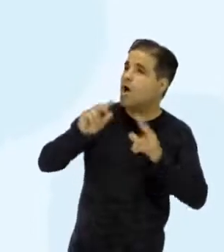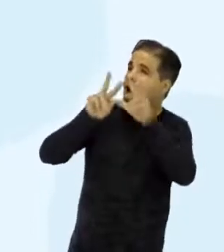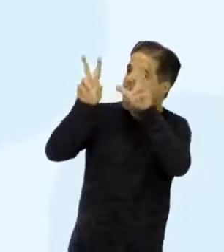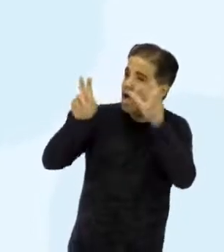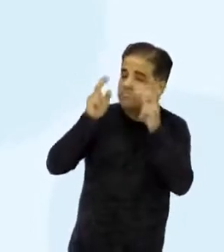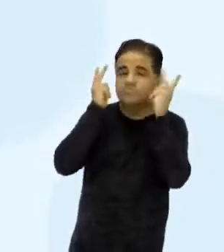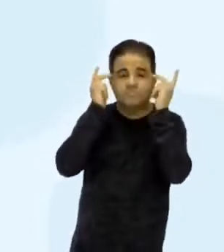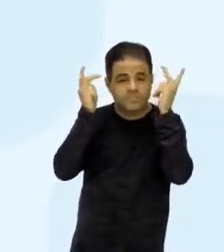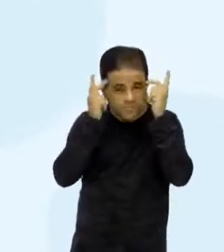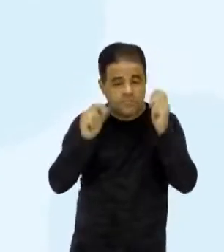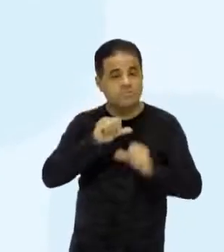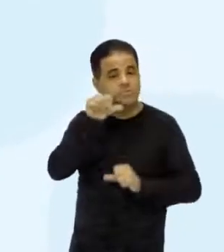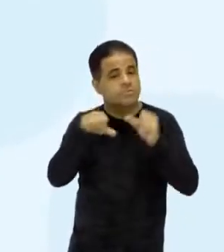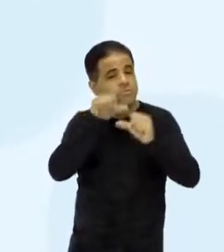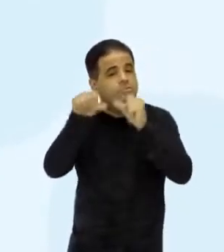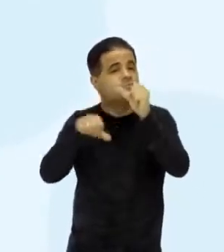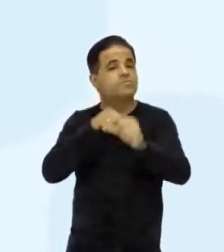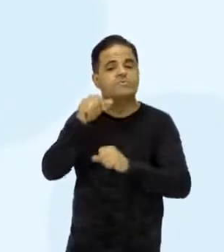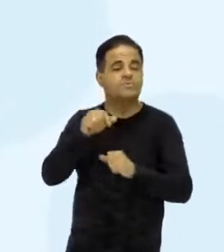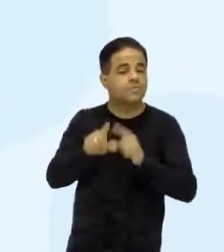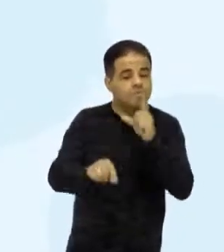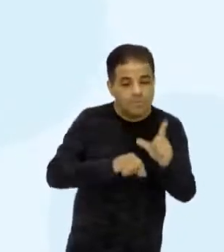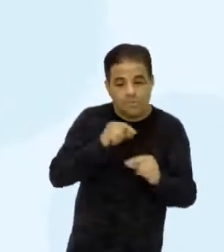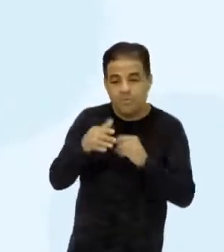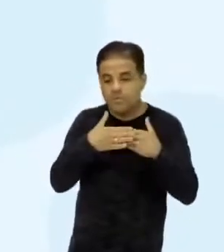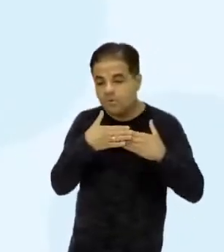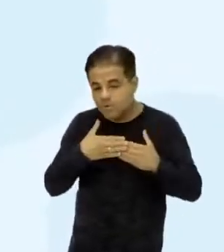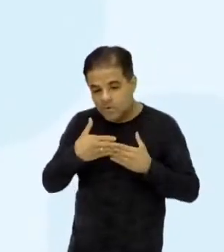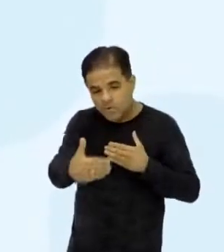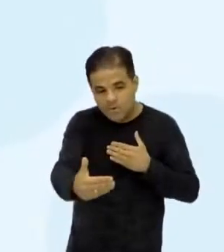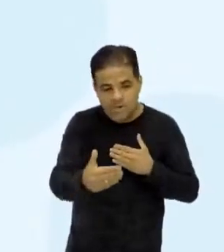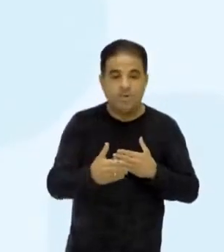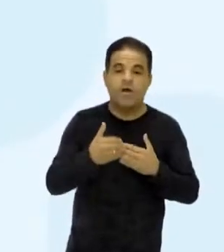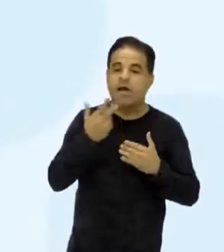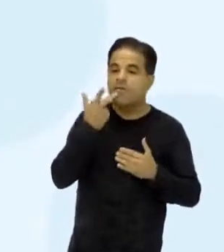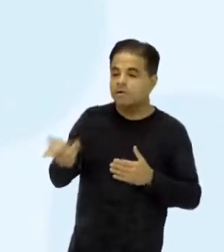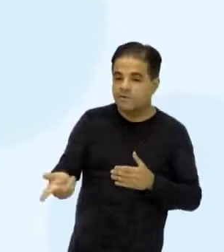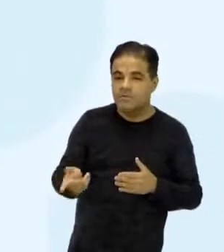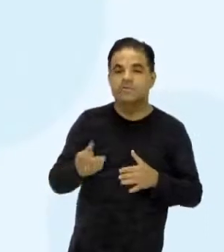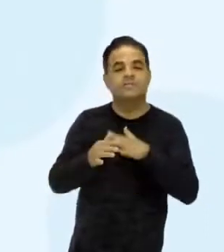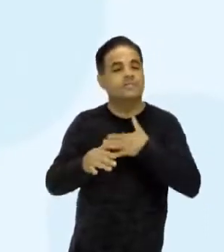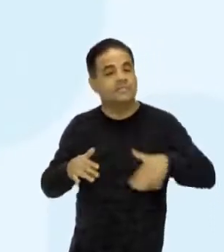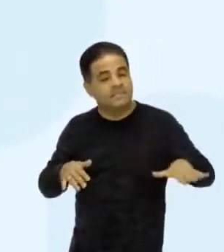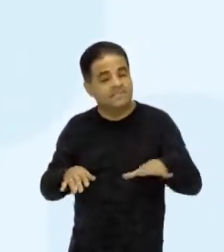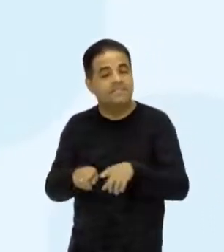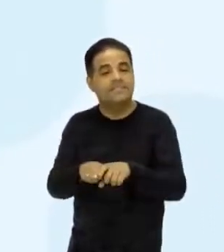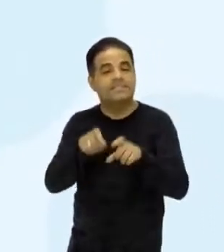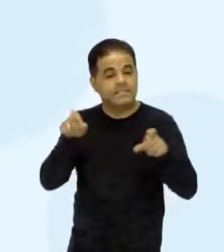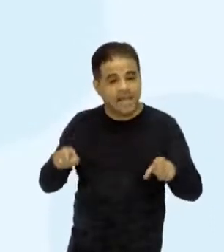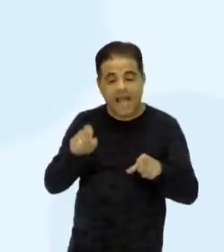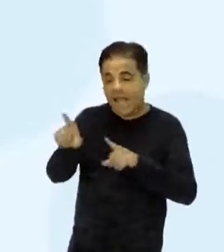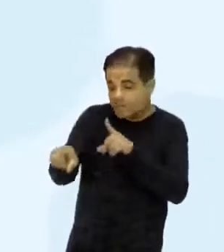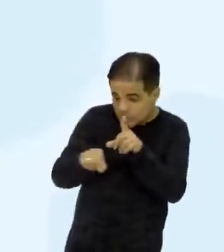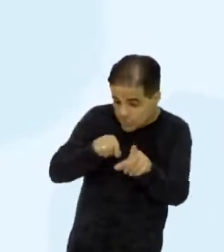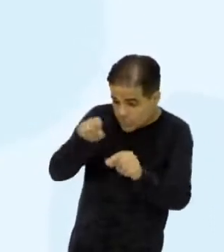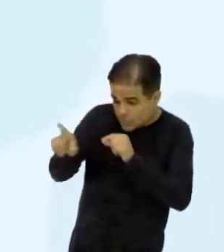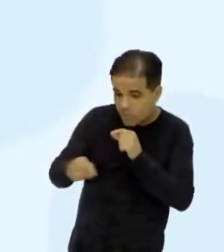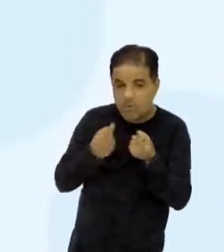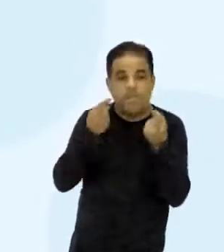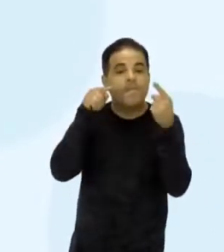como também, olha, a transformação das espécies, no caso, a seleção sexual, ou seja, né, a escolha